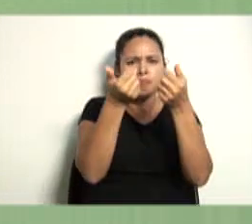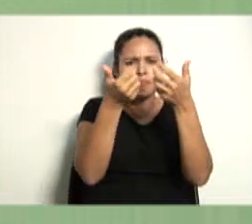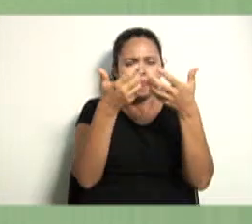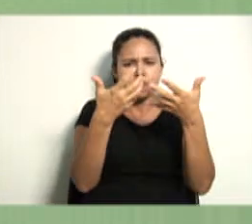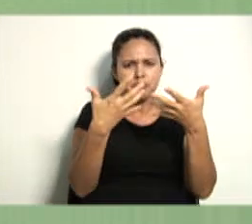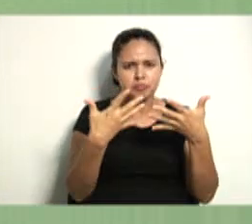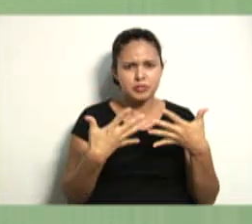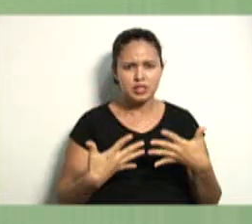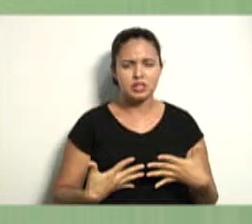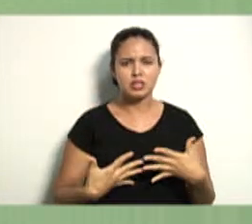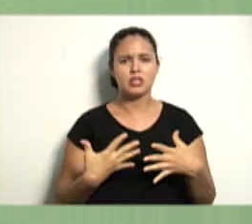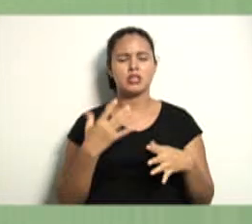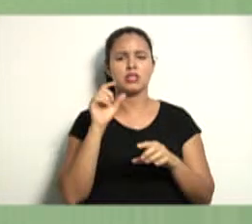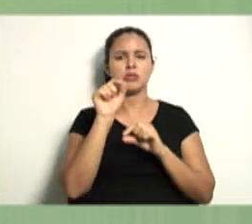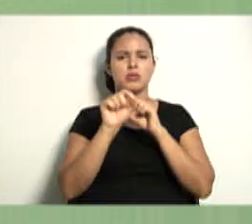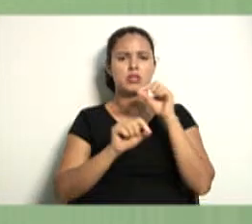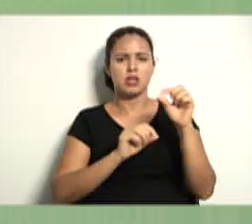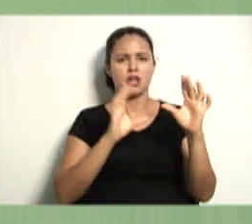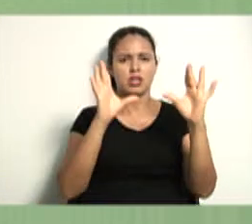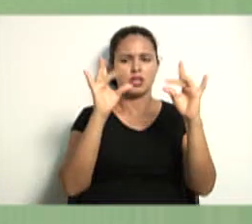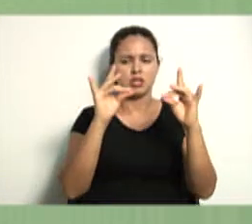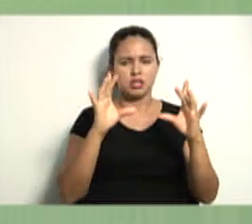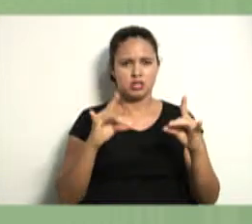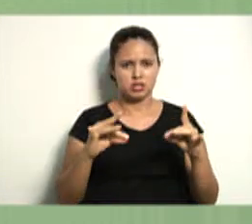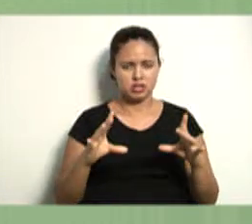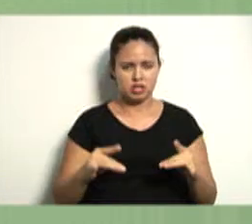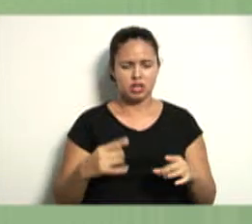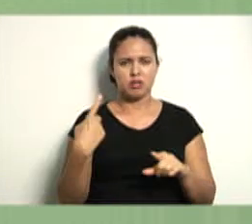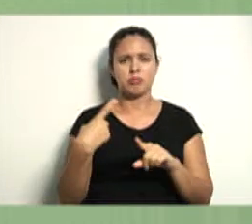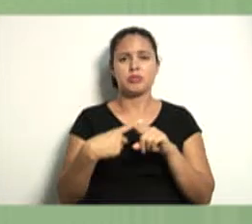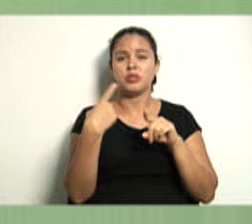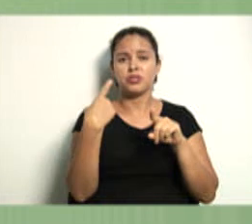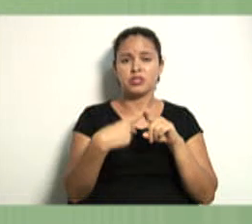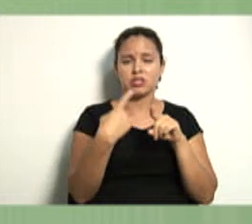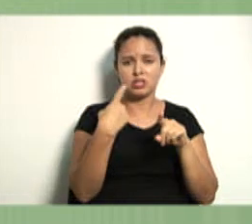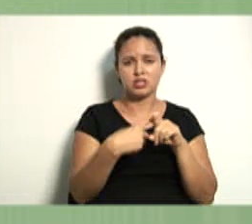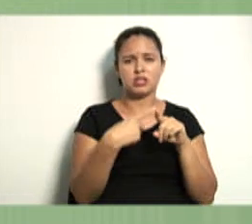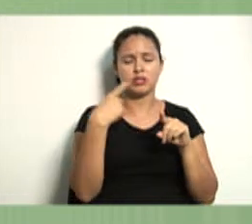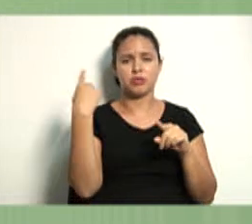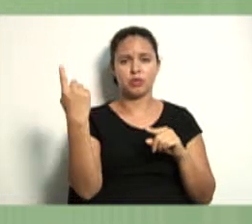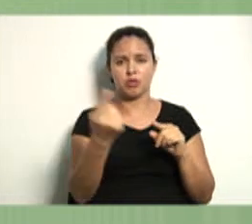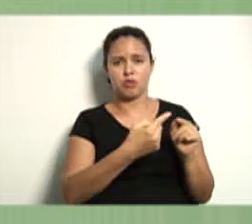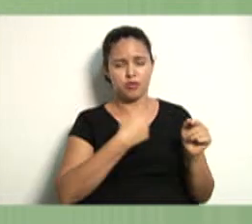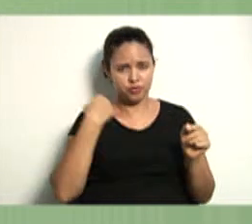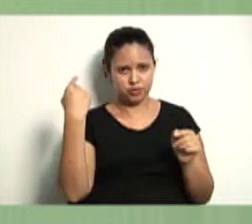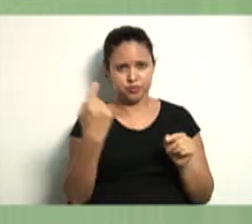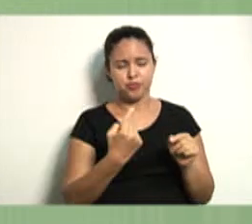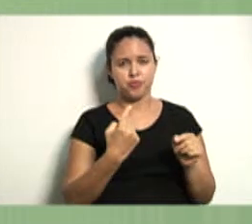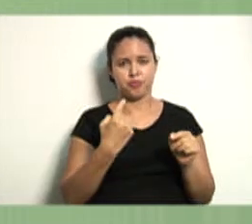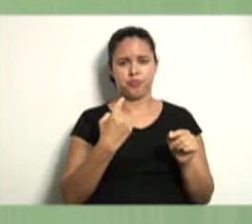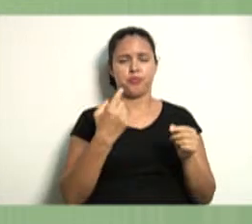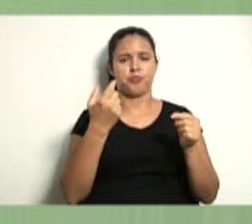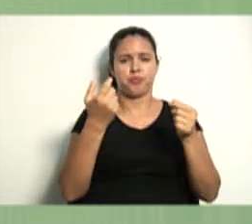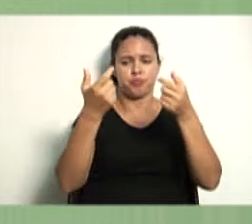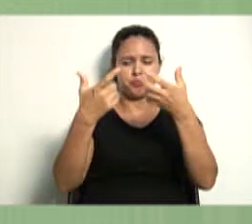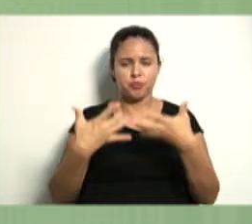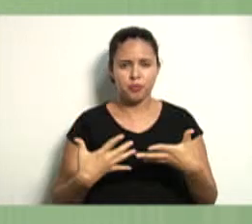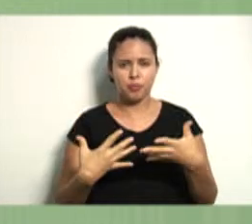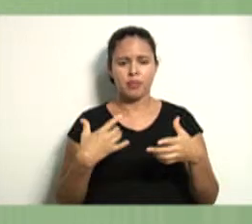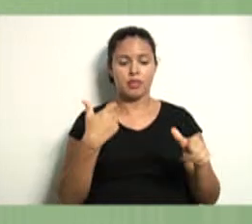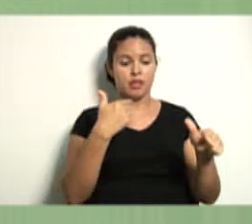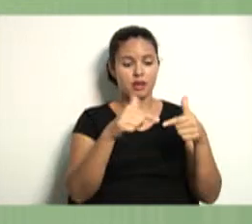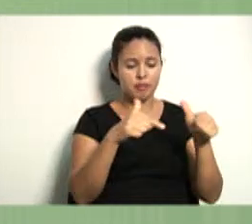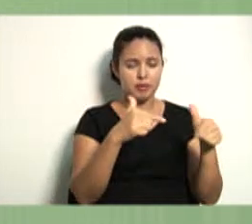Justifique, explicar, justificar. Por que nós dizemos que há trabalho